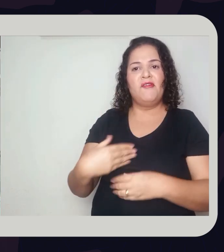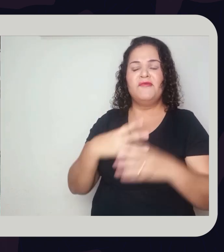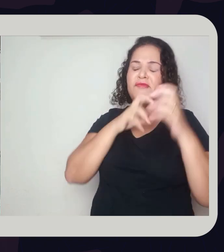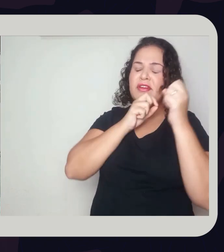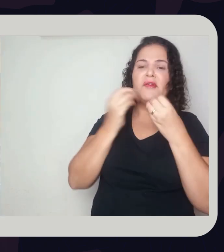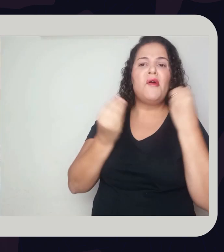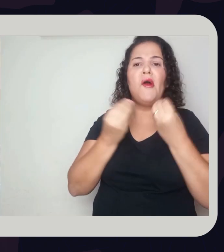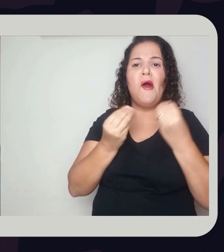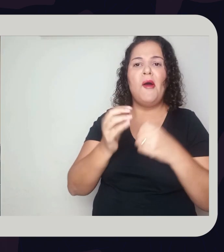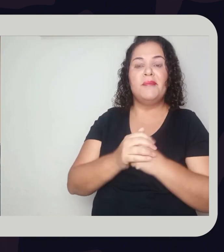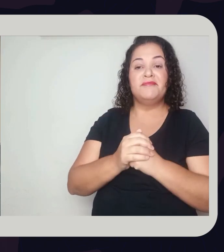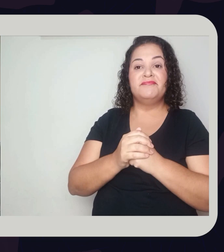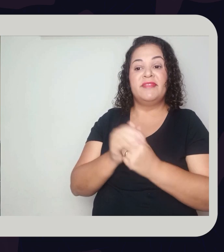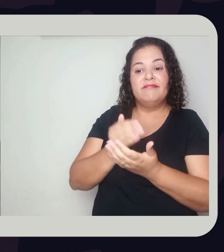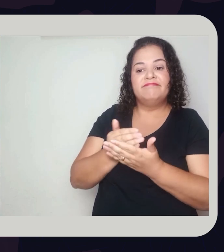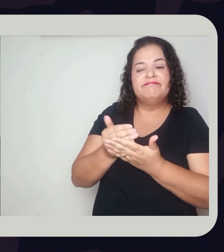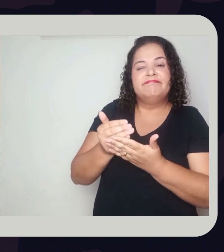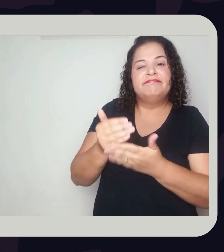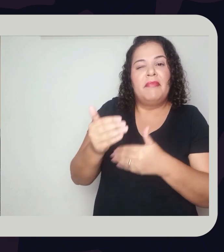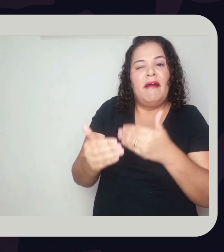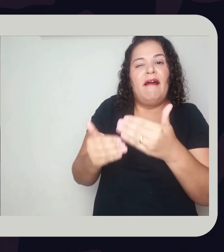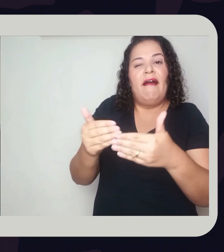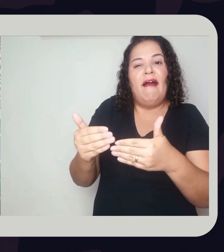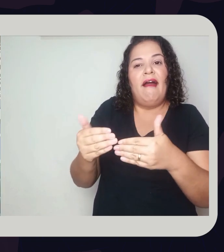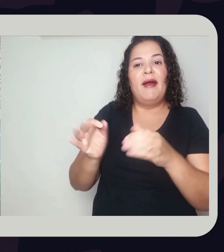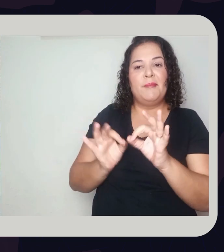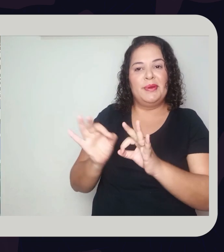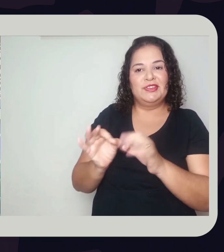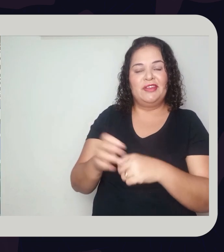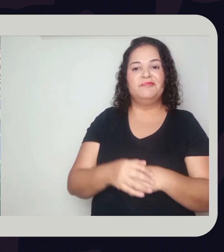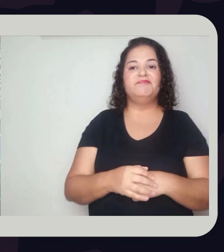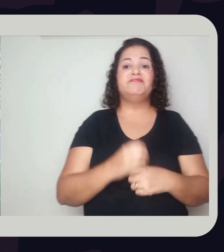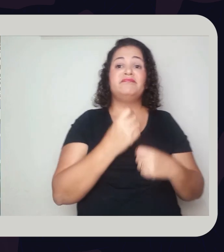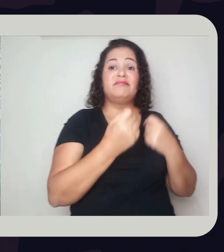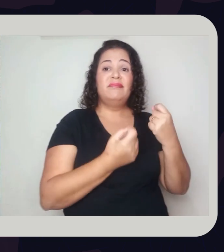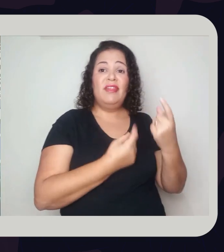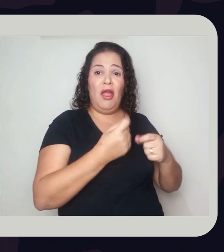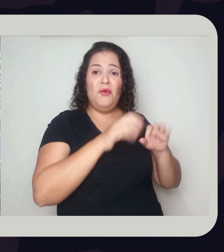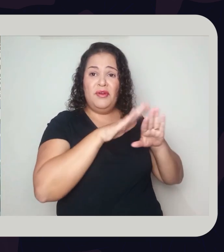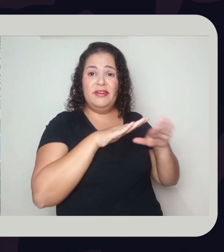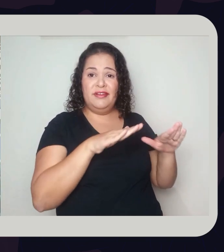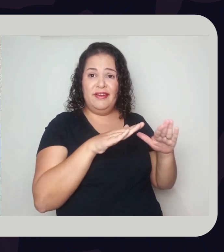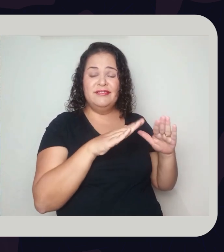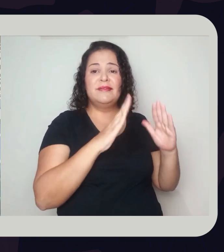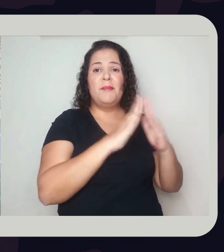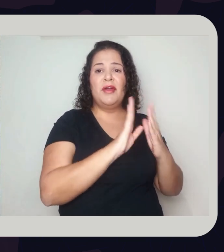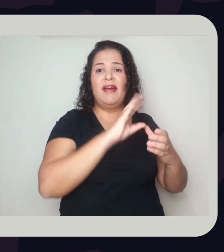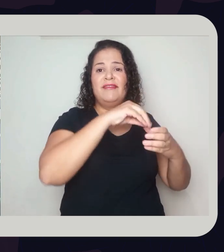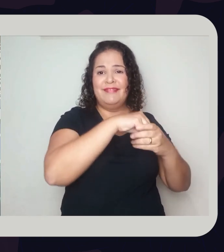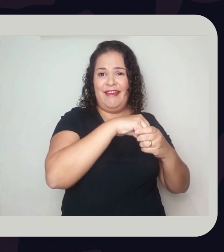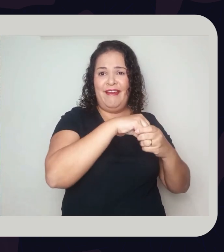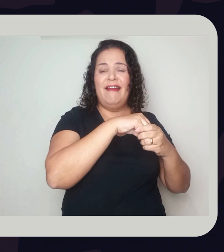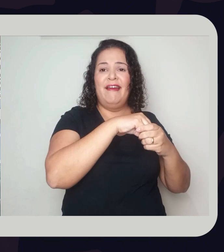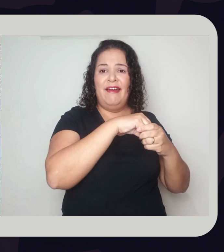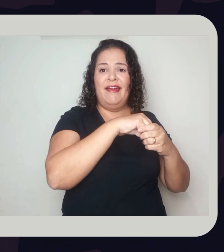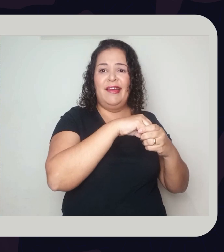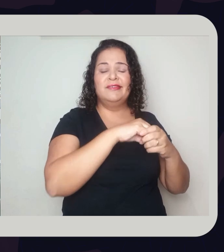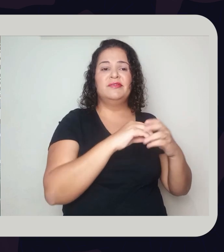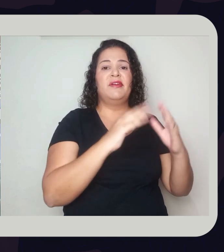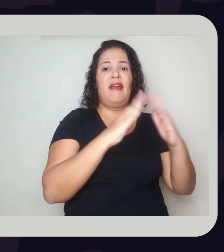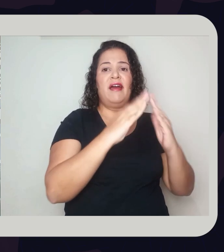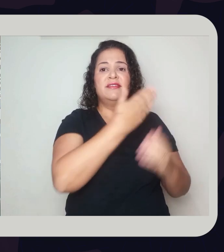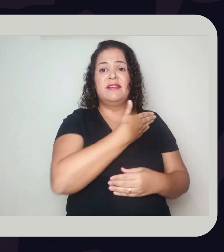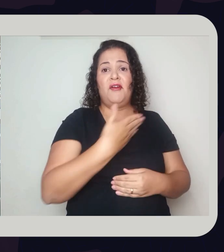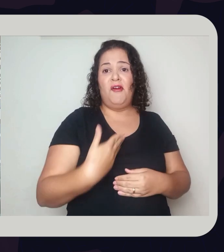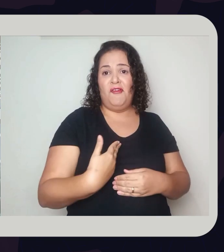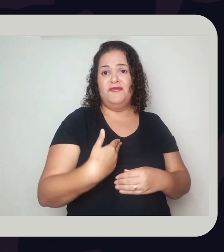Mundo começou a engatinhar. Algumas das crianças que eu atendia na época moravam em abrigos. Elas perderam os laços